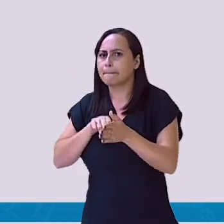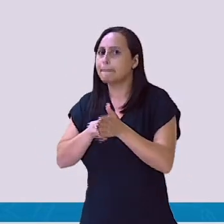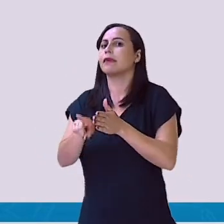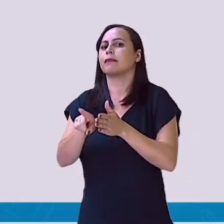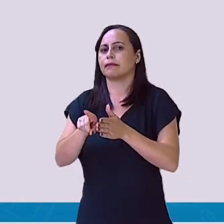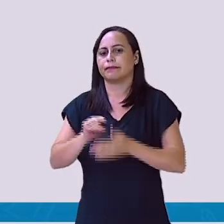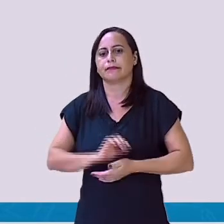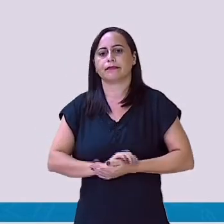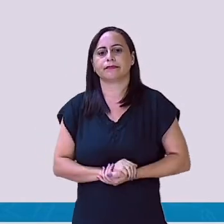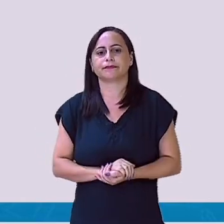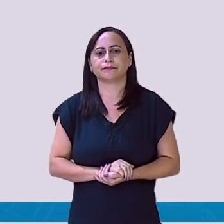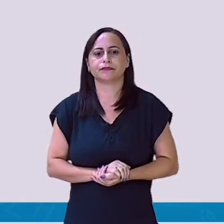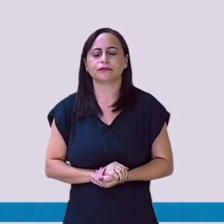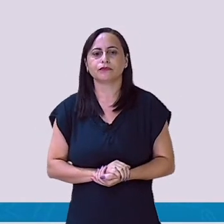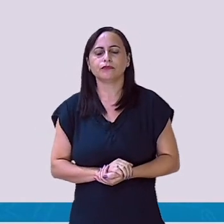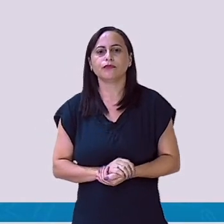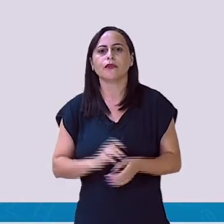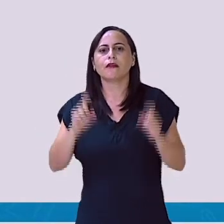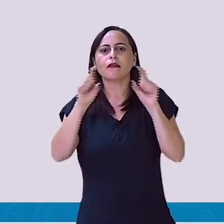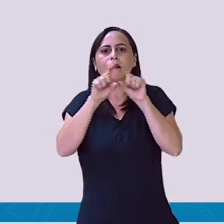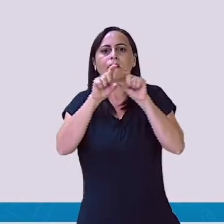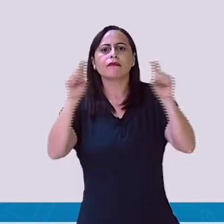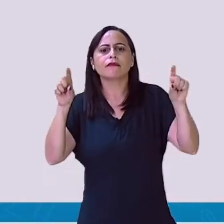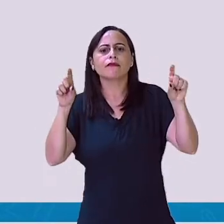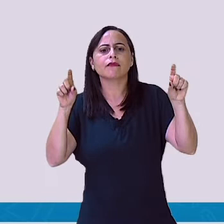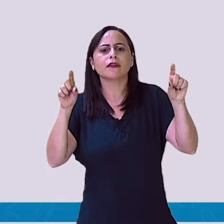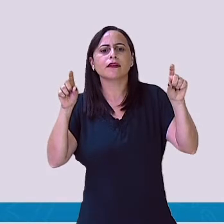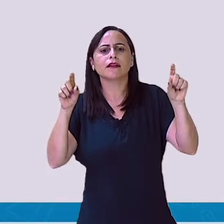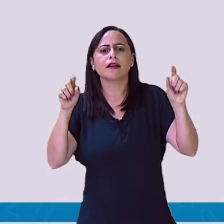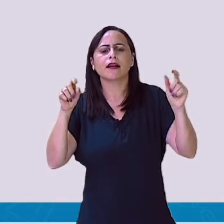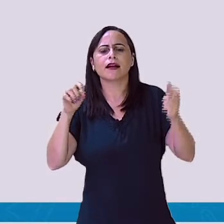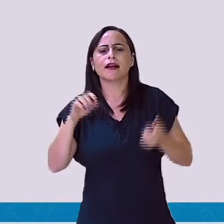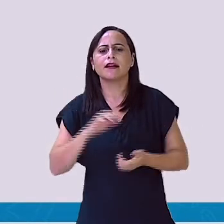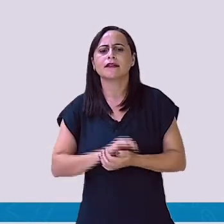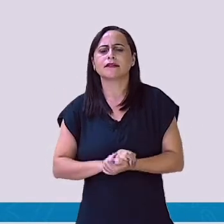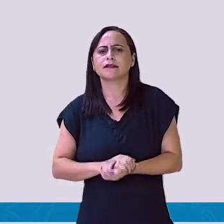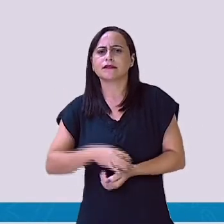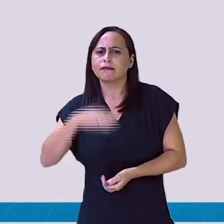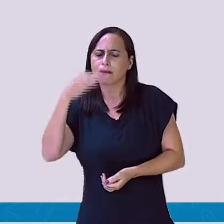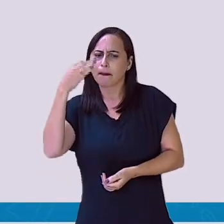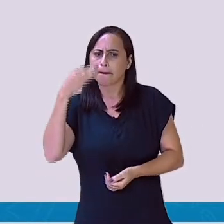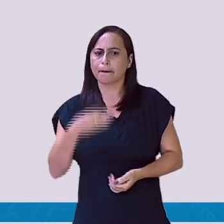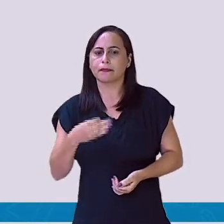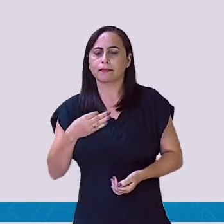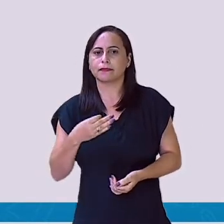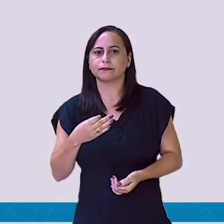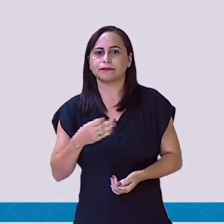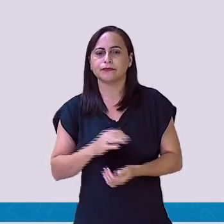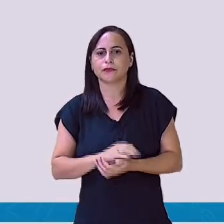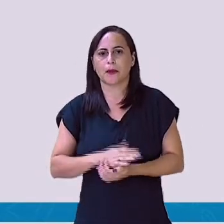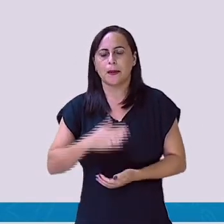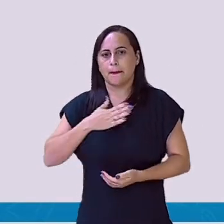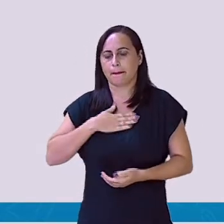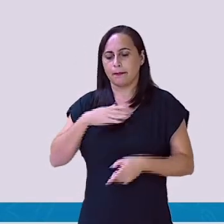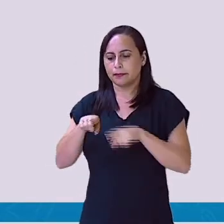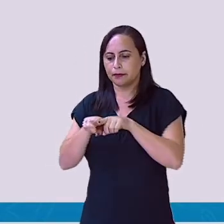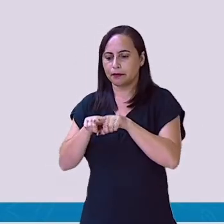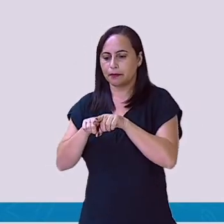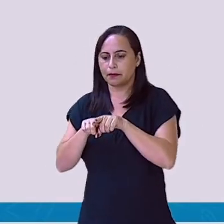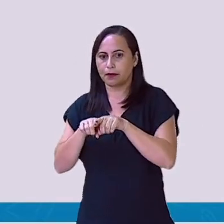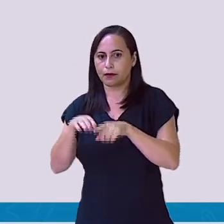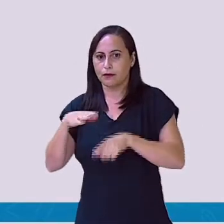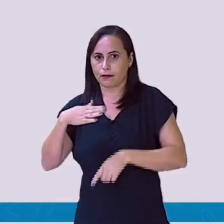interrogativa. Frase afirmativa. Meu irmão e eu estávamos brincando